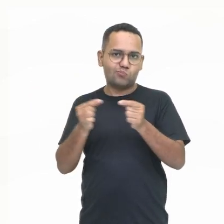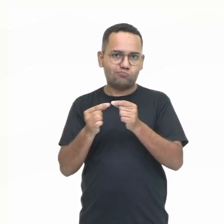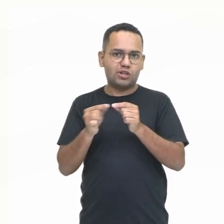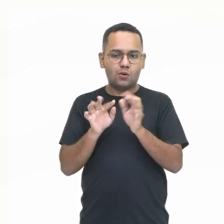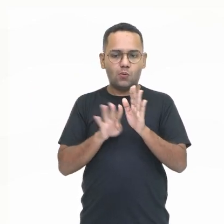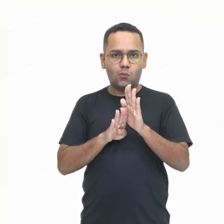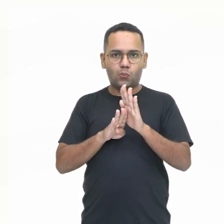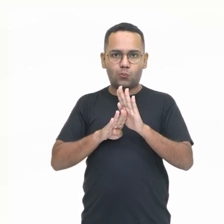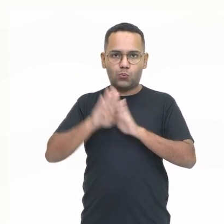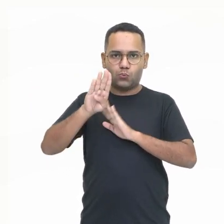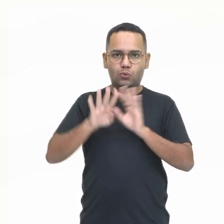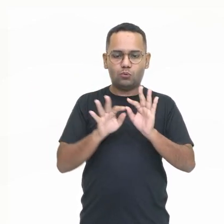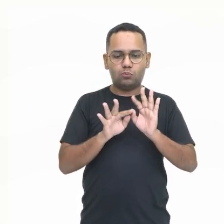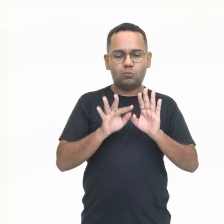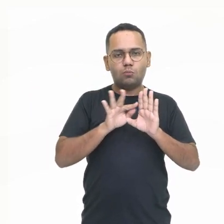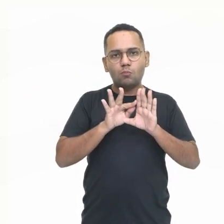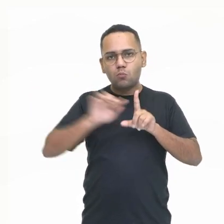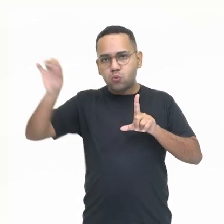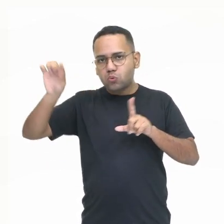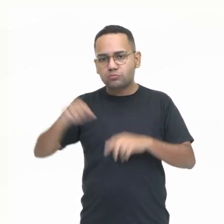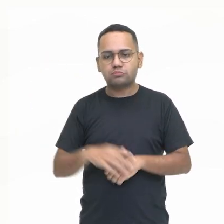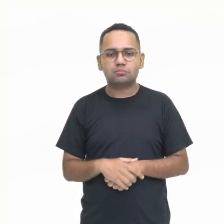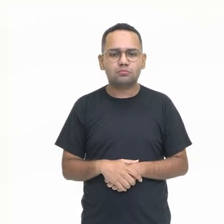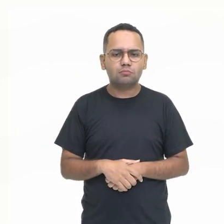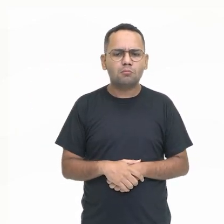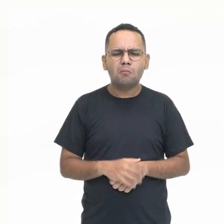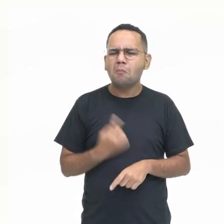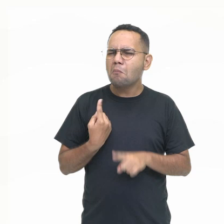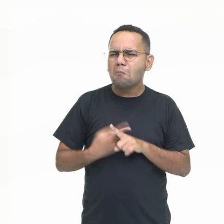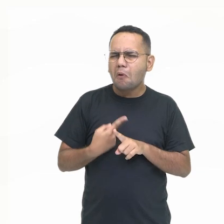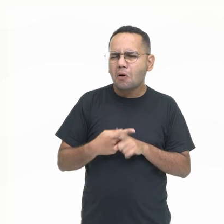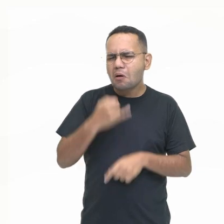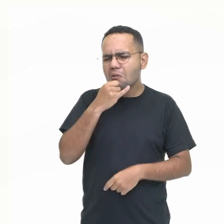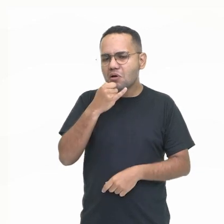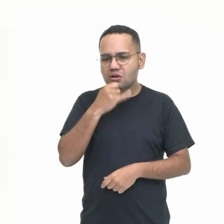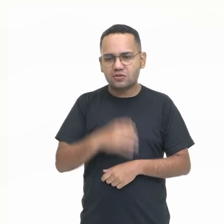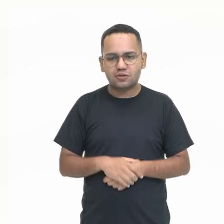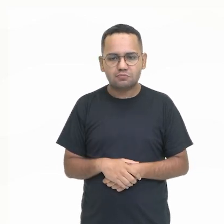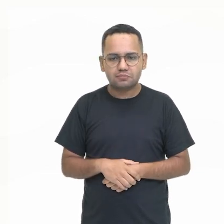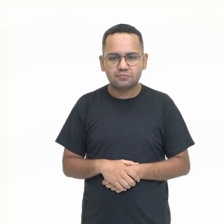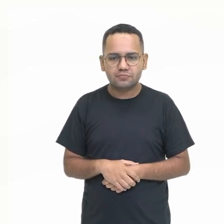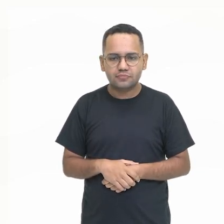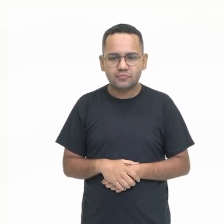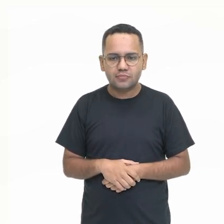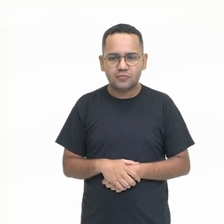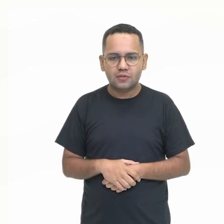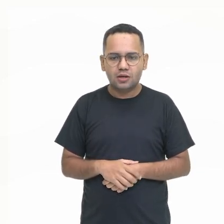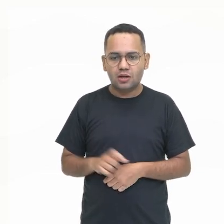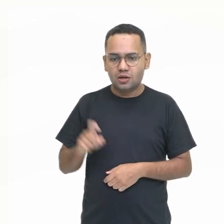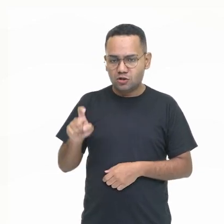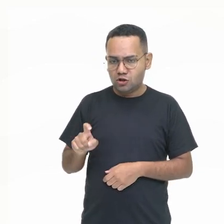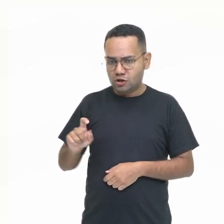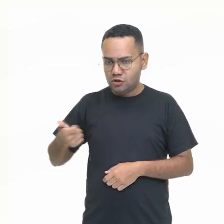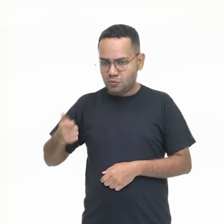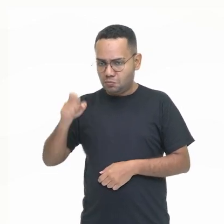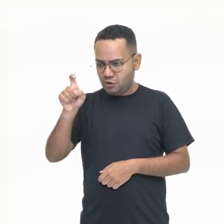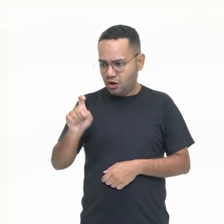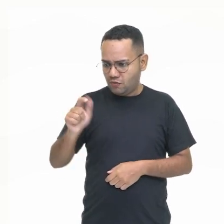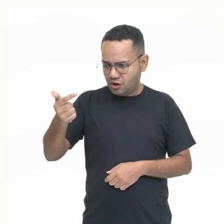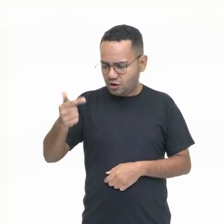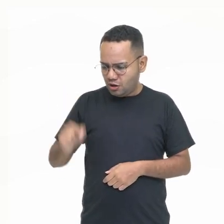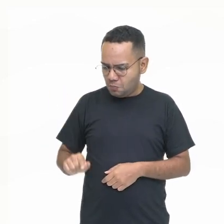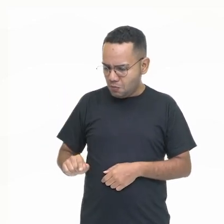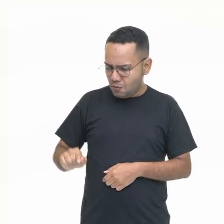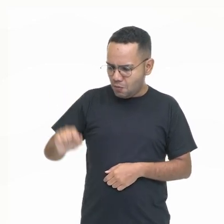valores do x1, ó, para qualquer valor de x1 menor do que x2, o valor de f de x vai